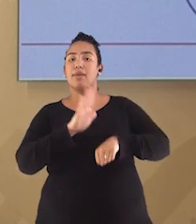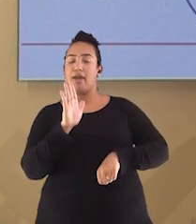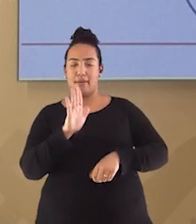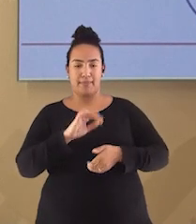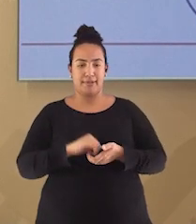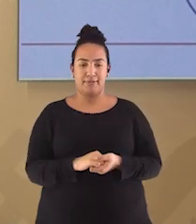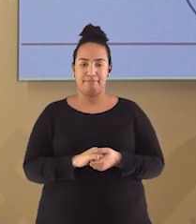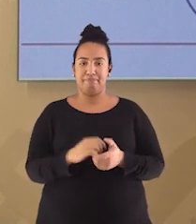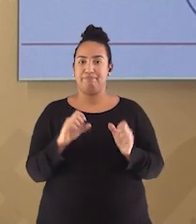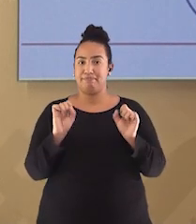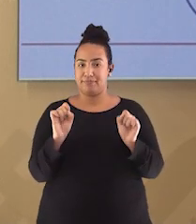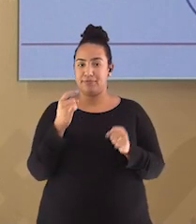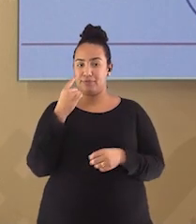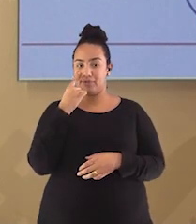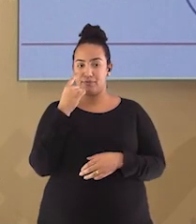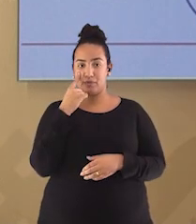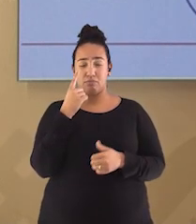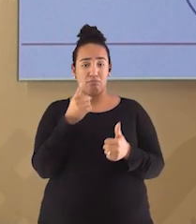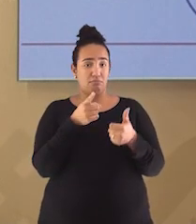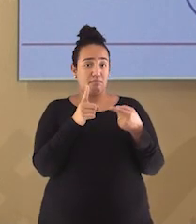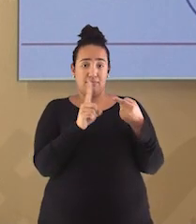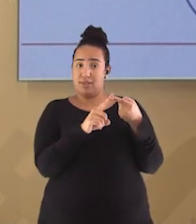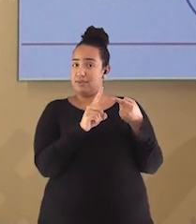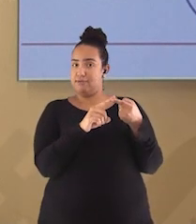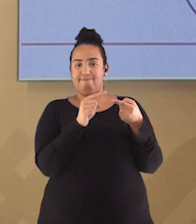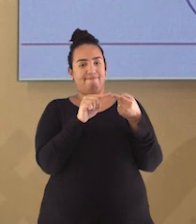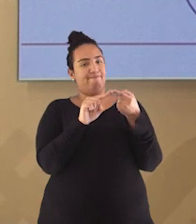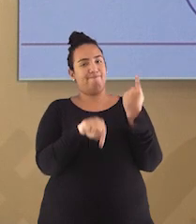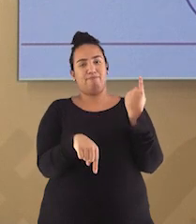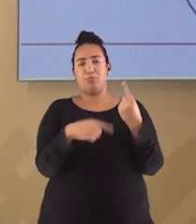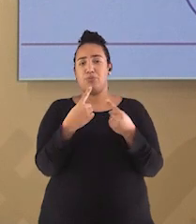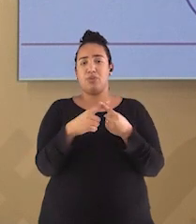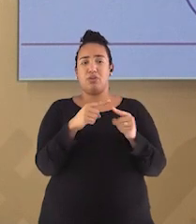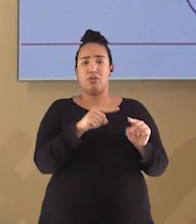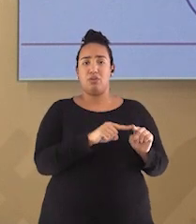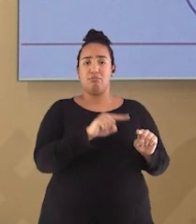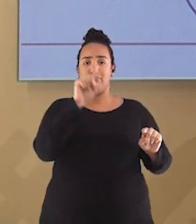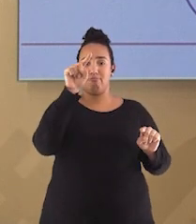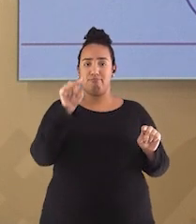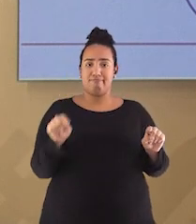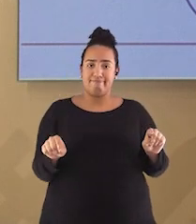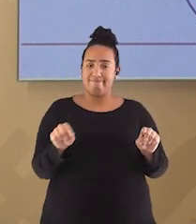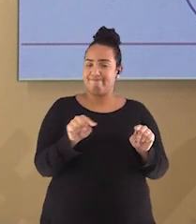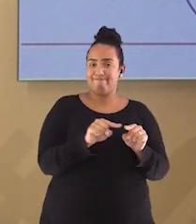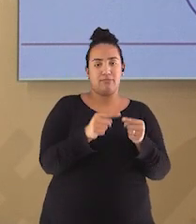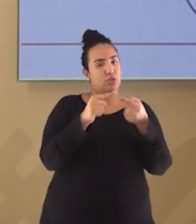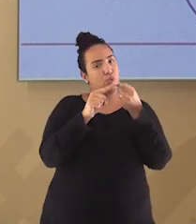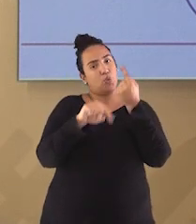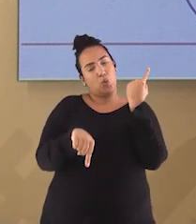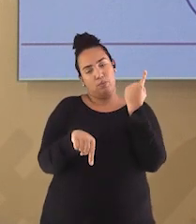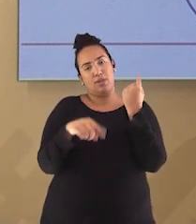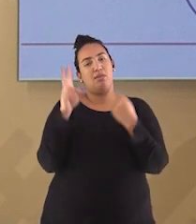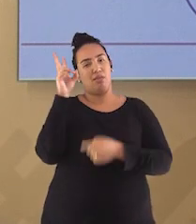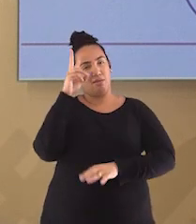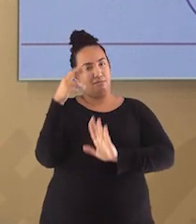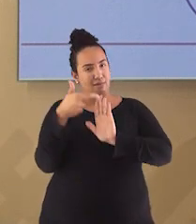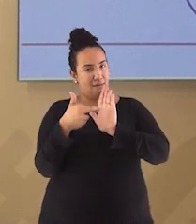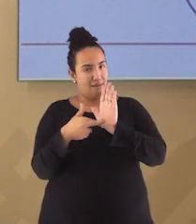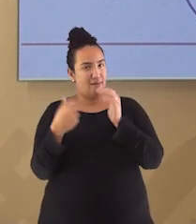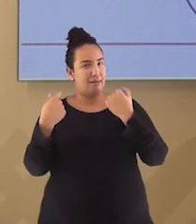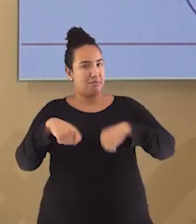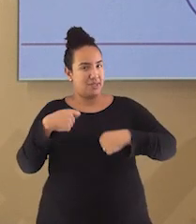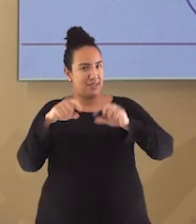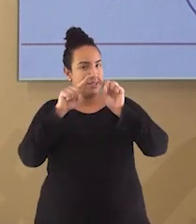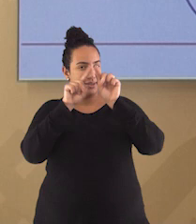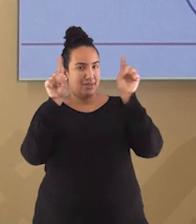podemos ver que o primeiro não atende pois seu formato é triangular e uma das condições é que ele seja